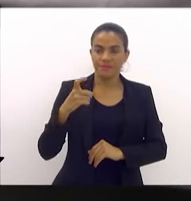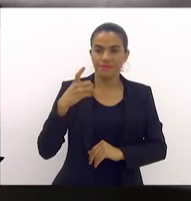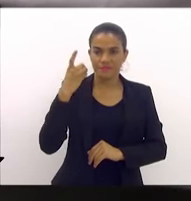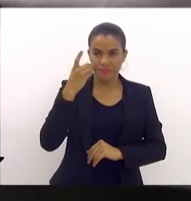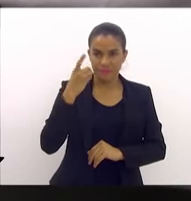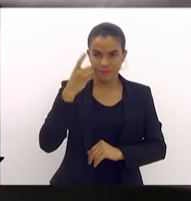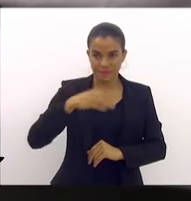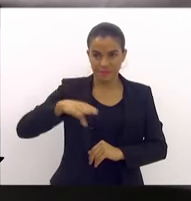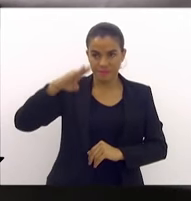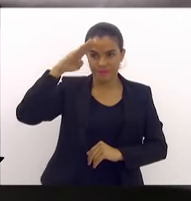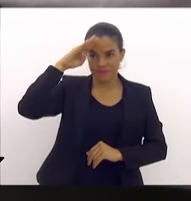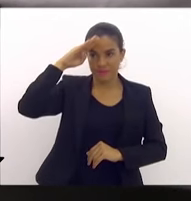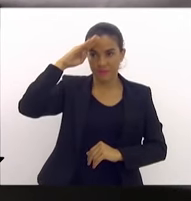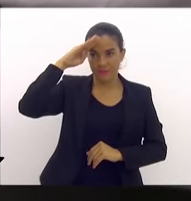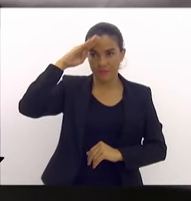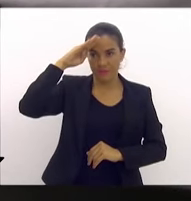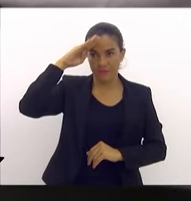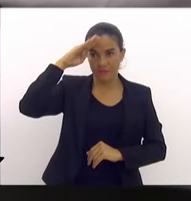Capitão...